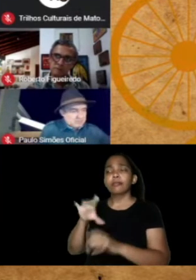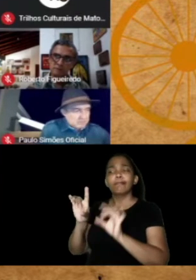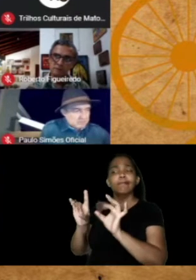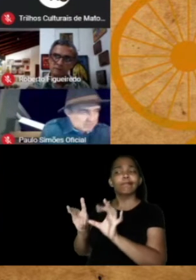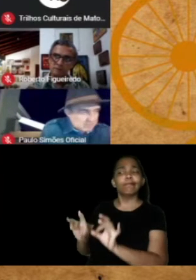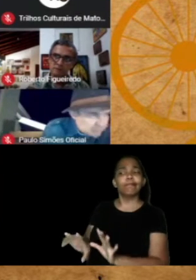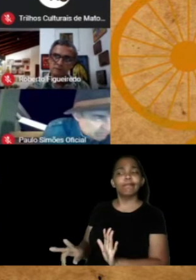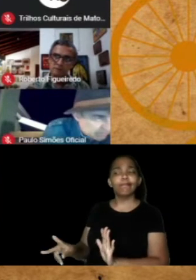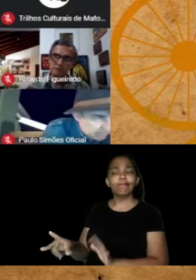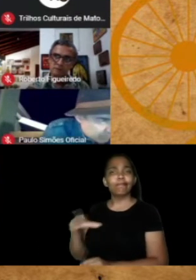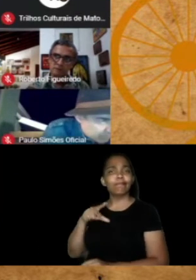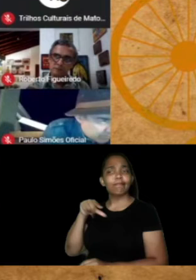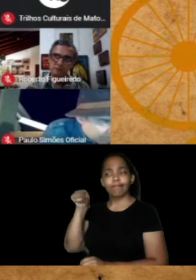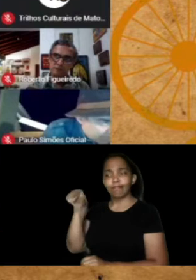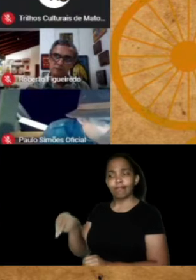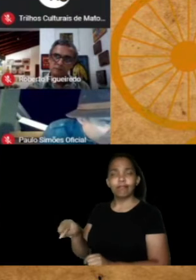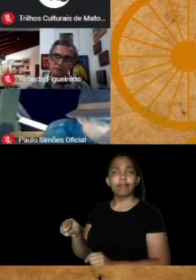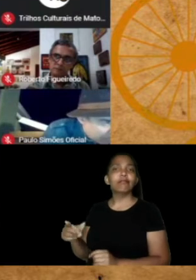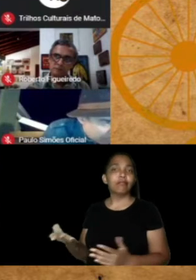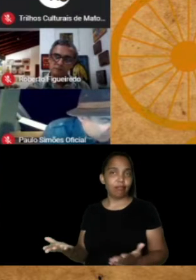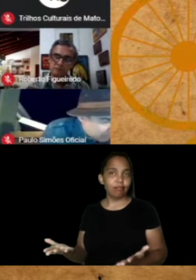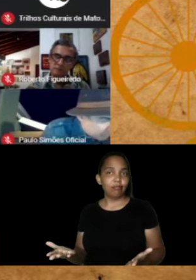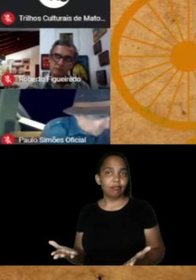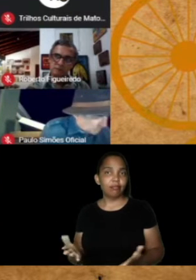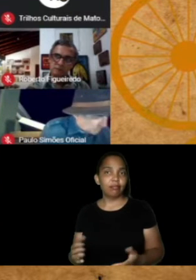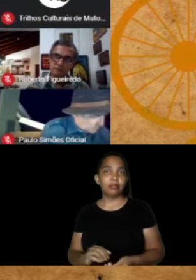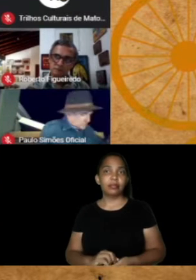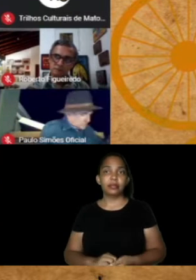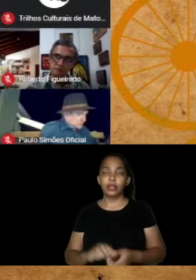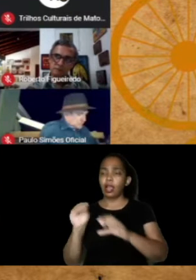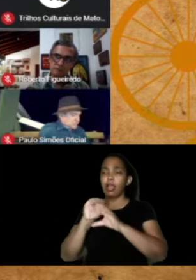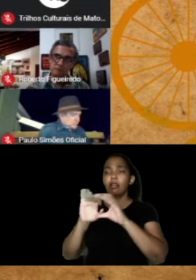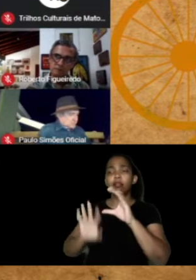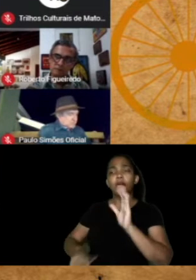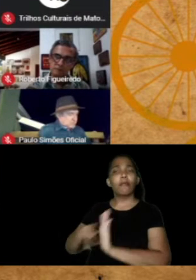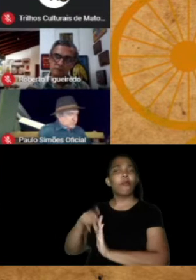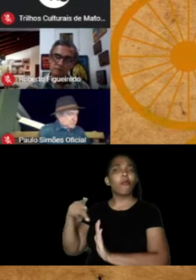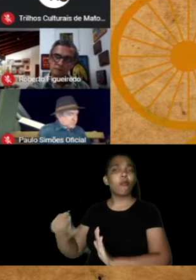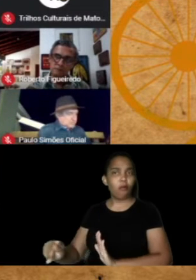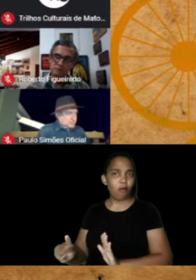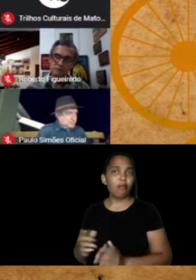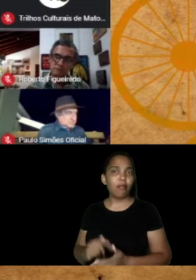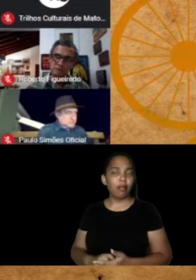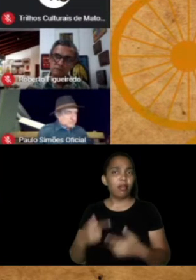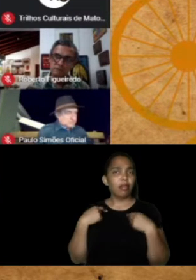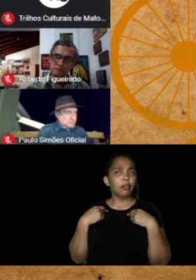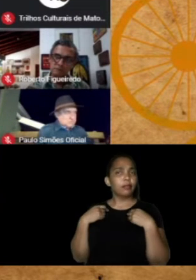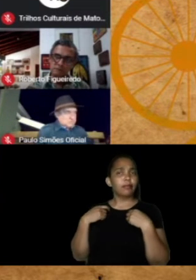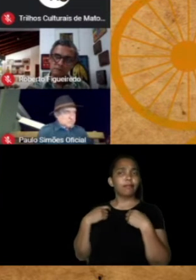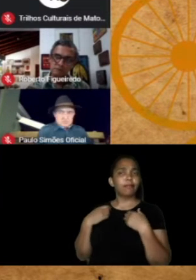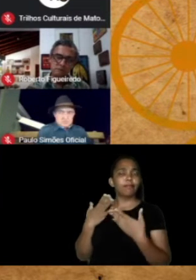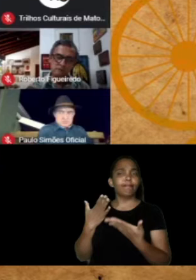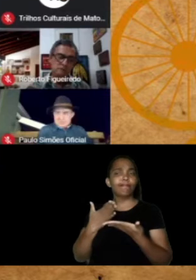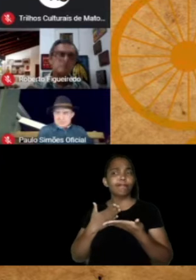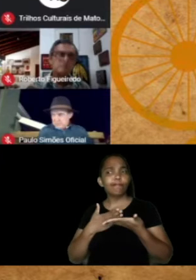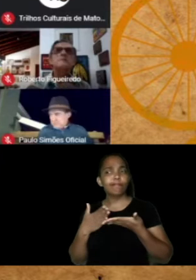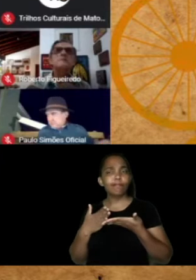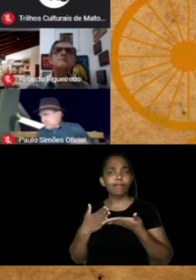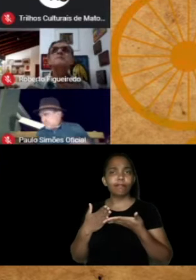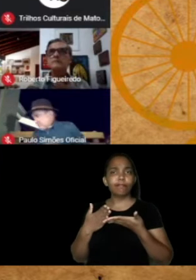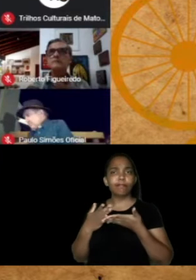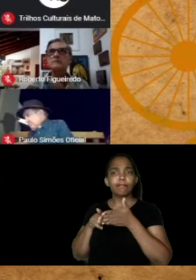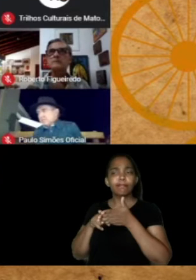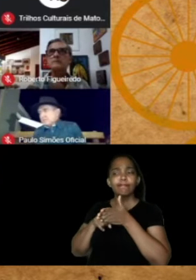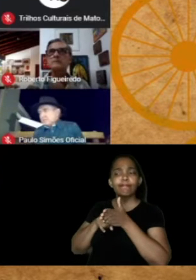especificidades e as suas peculiaridades. Então, desde então, eu passei a pesquisar não só